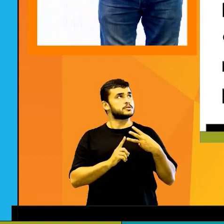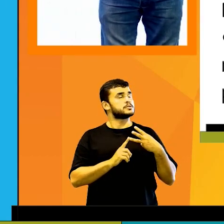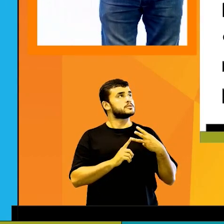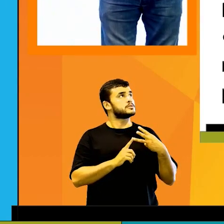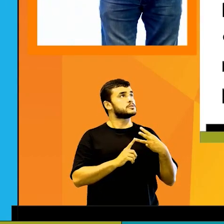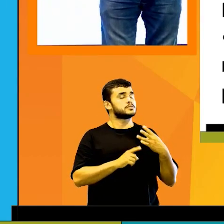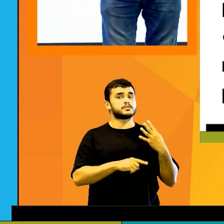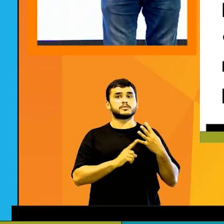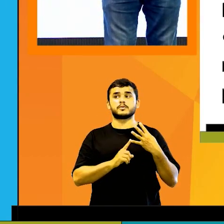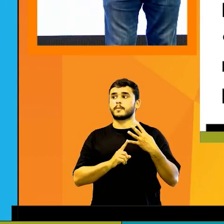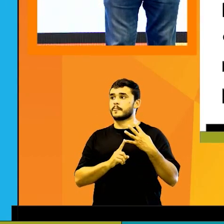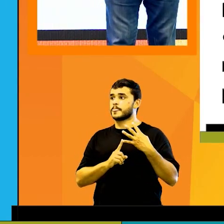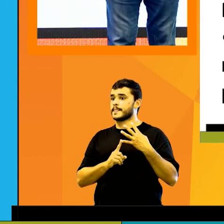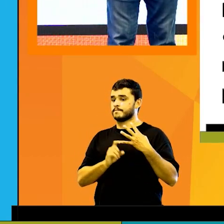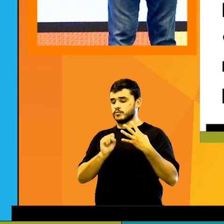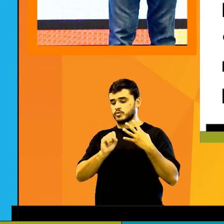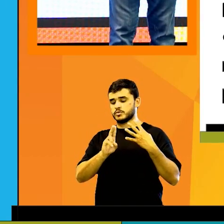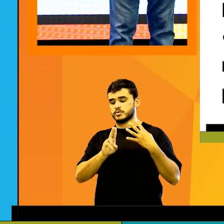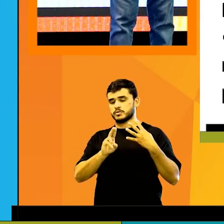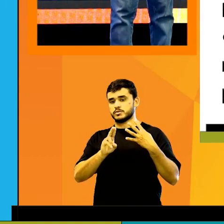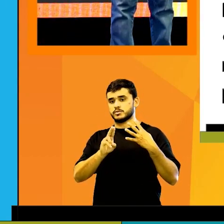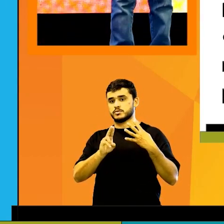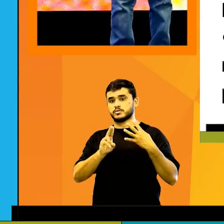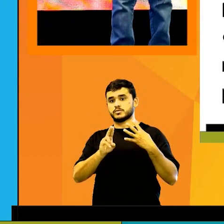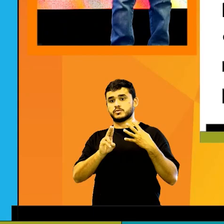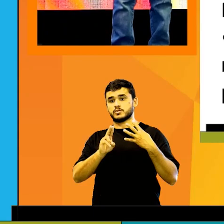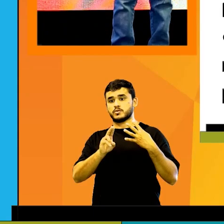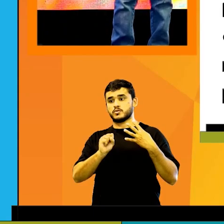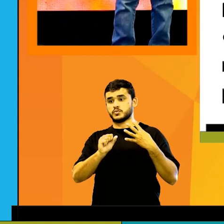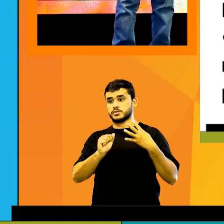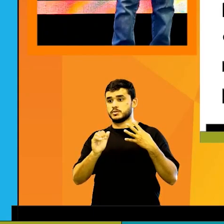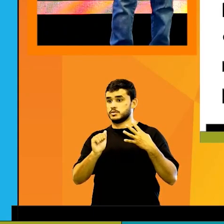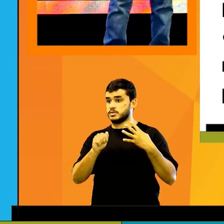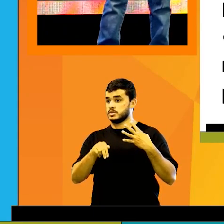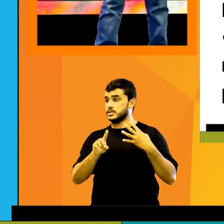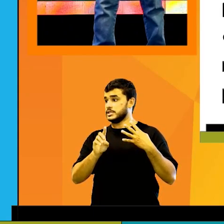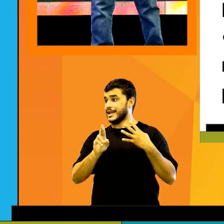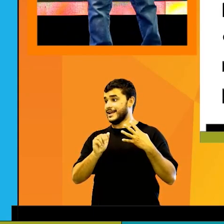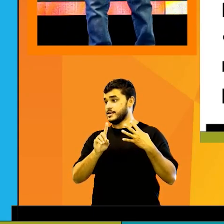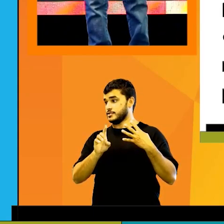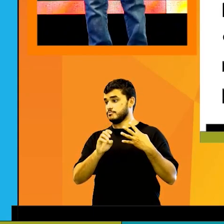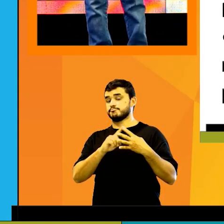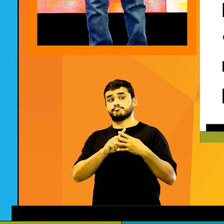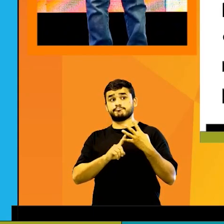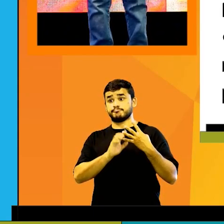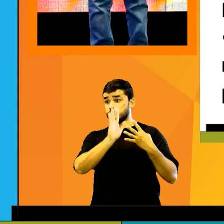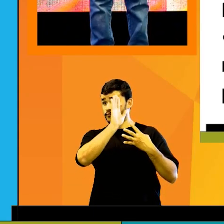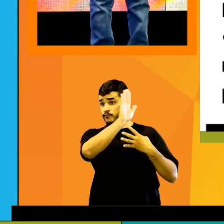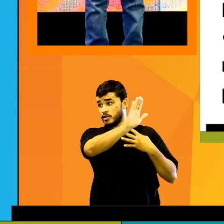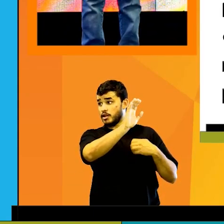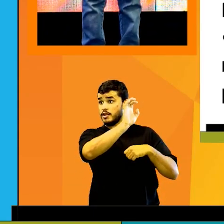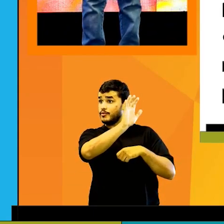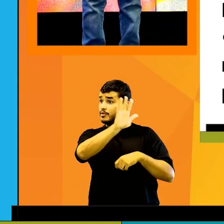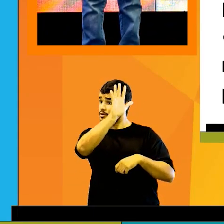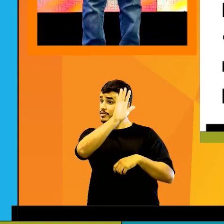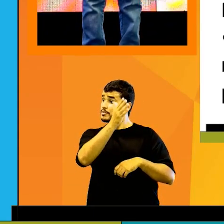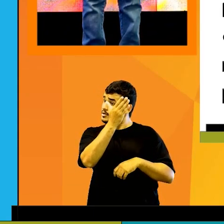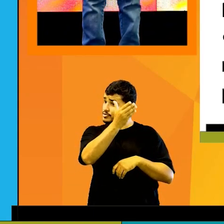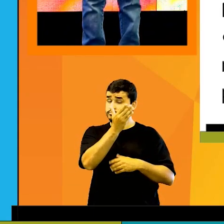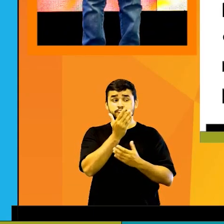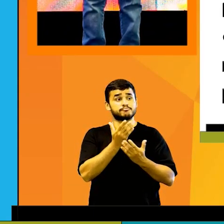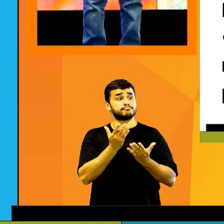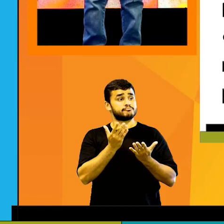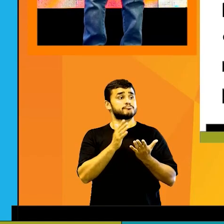e outro Souza Andrade, já estavam na Europa. Aí o que aconteceu? Esses poetas